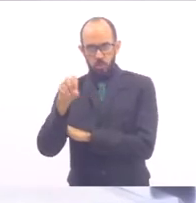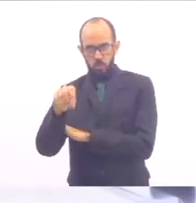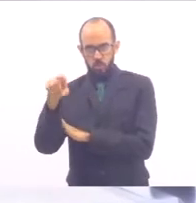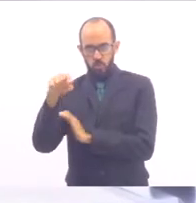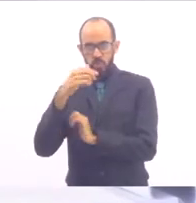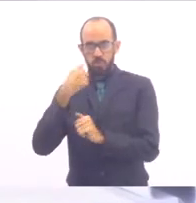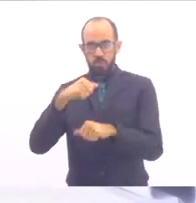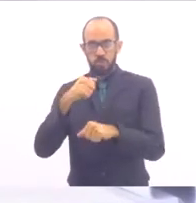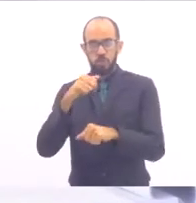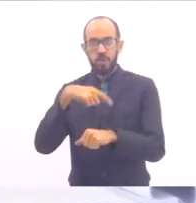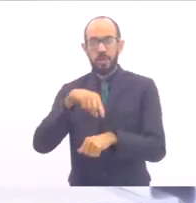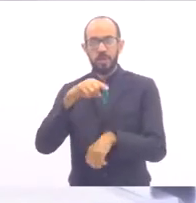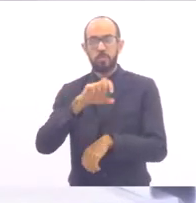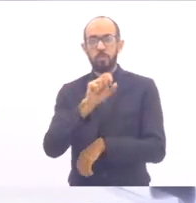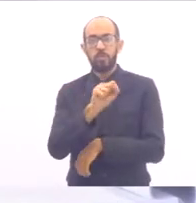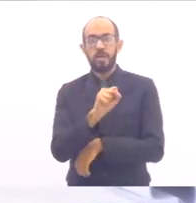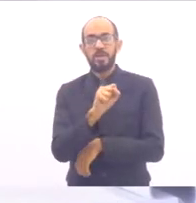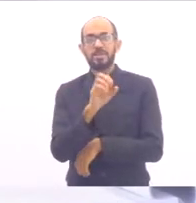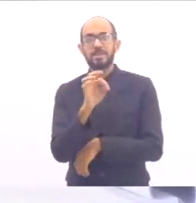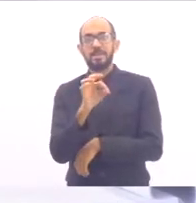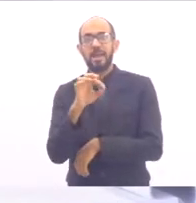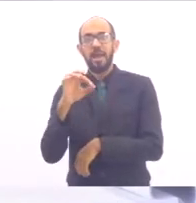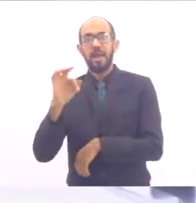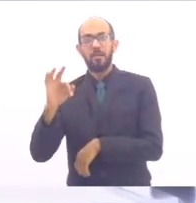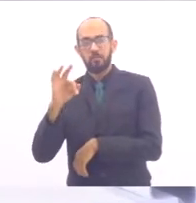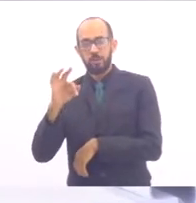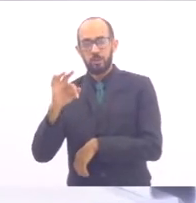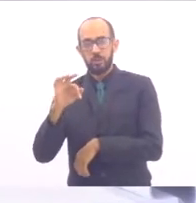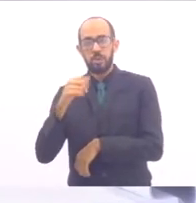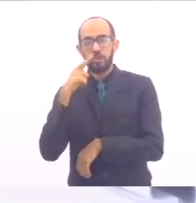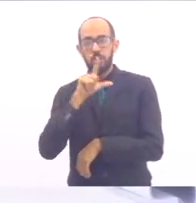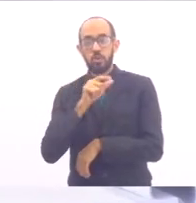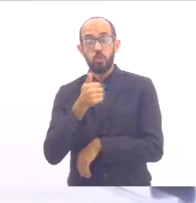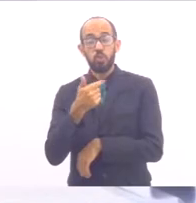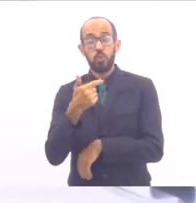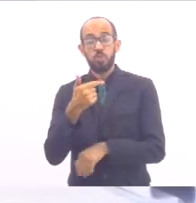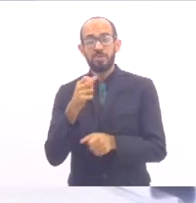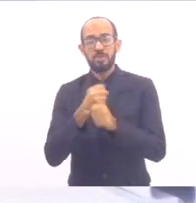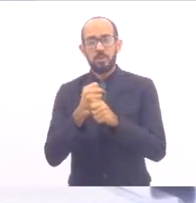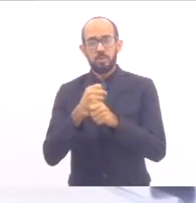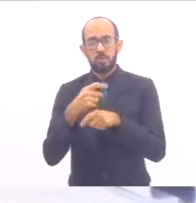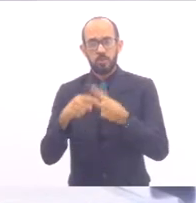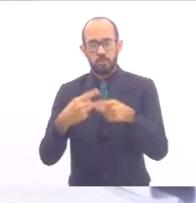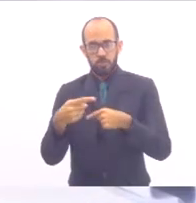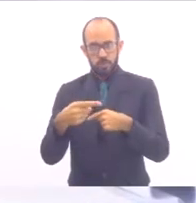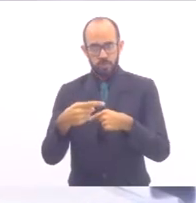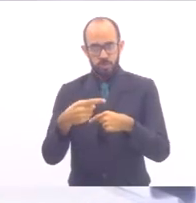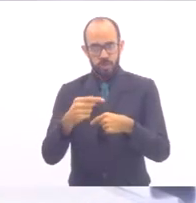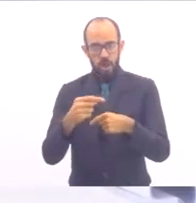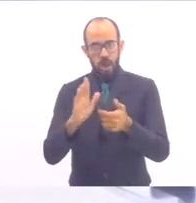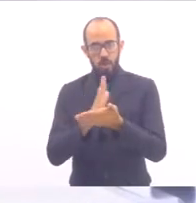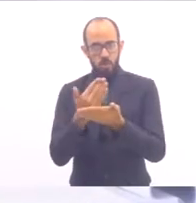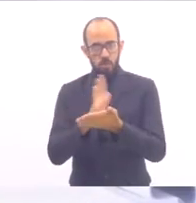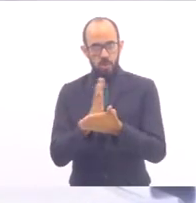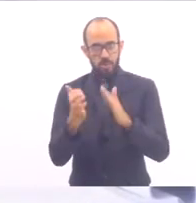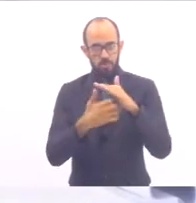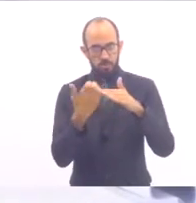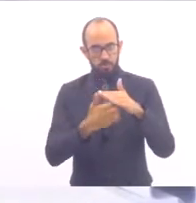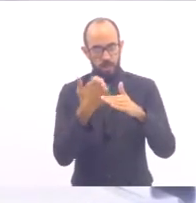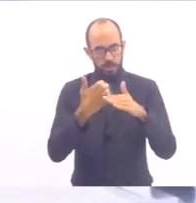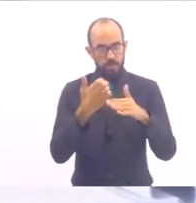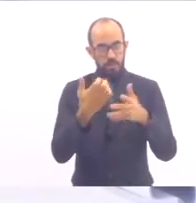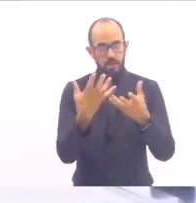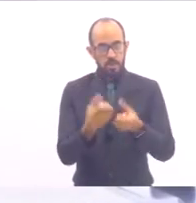de 6-5 no Supremo, 12 anos depois. Algumas empresas, como a Brasilite, cumpriam, e outras, como a